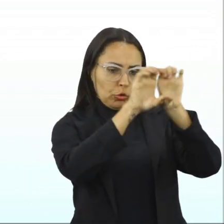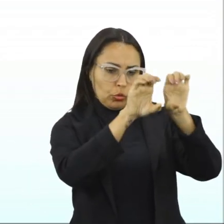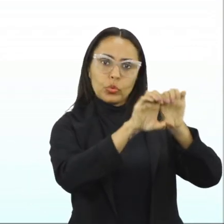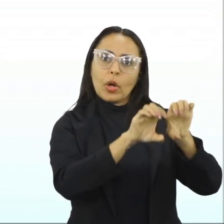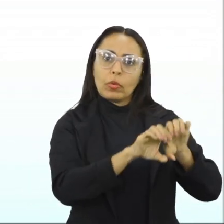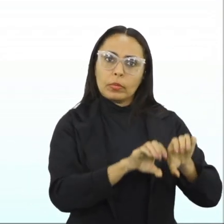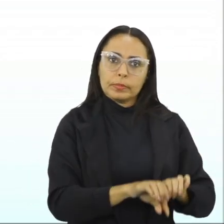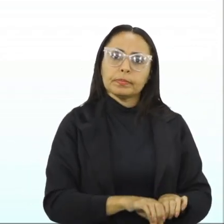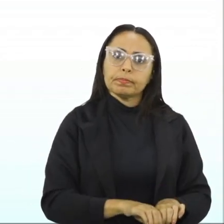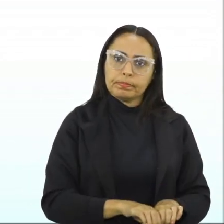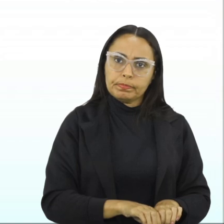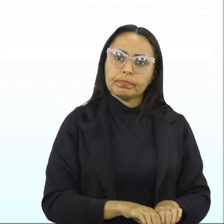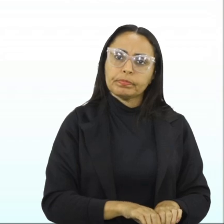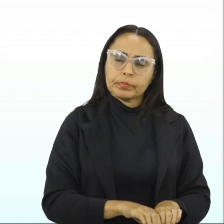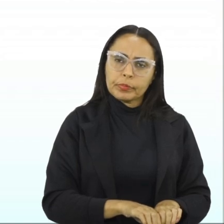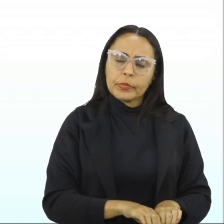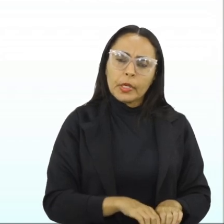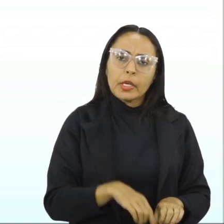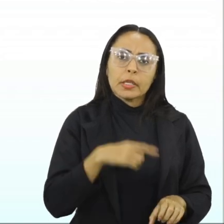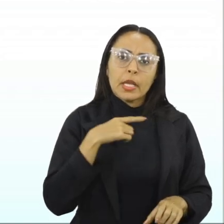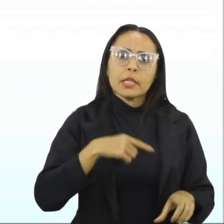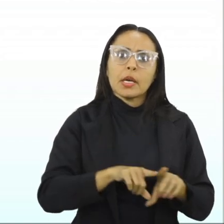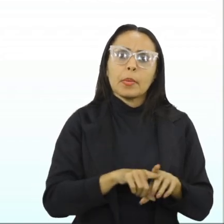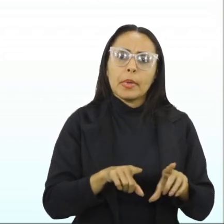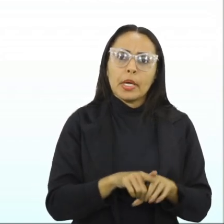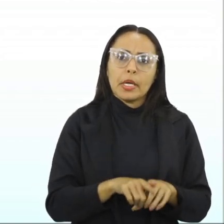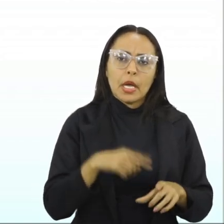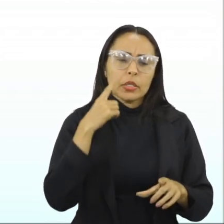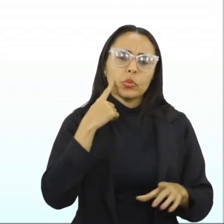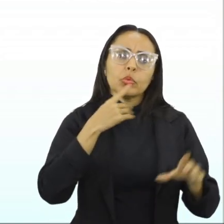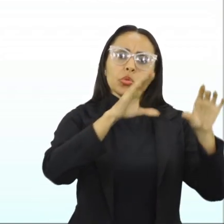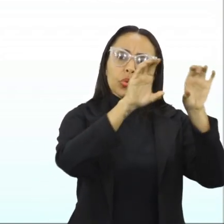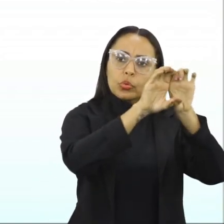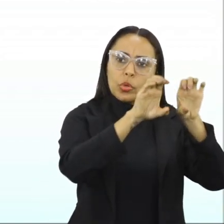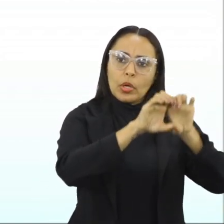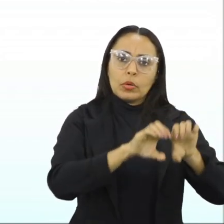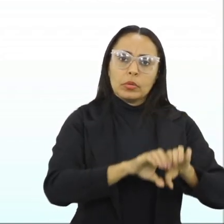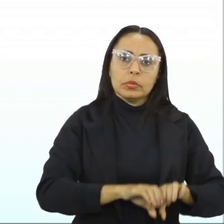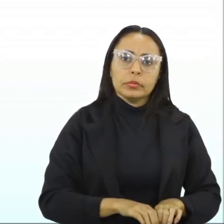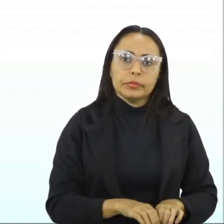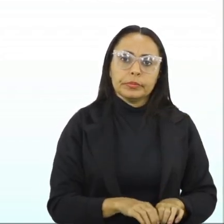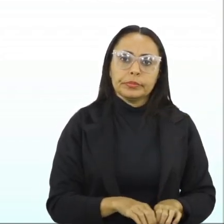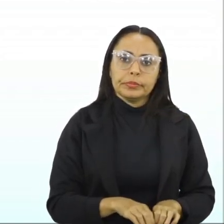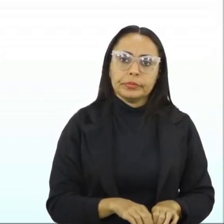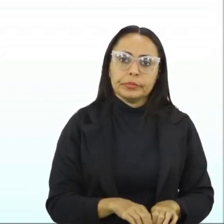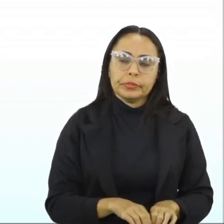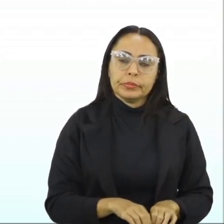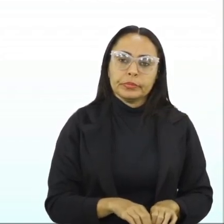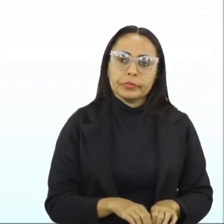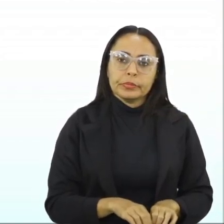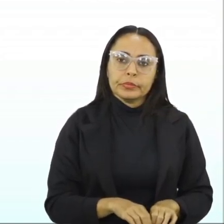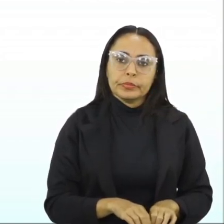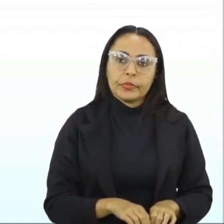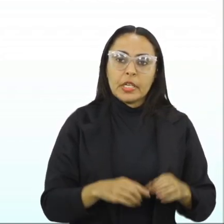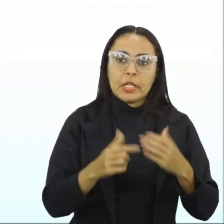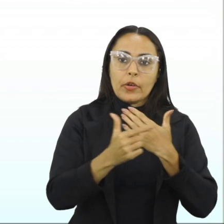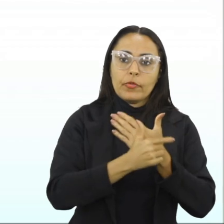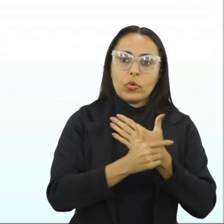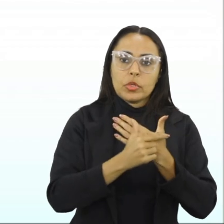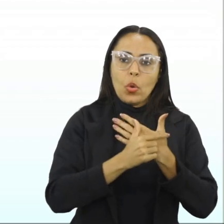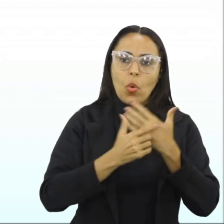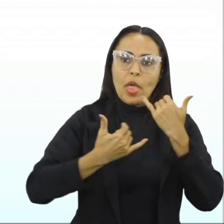estrutural, ele vai ter uma função estrutural e ele vai ter uma